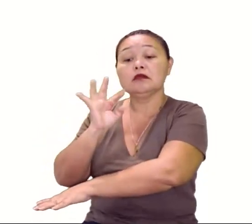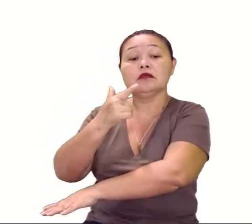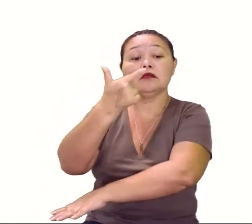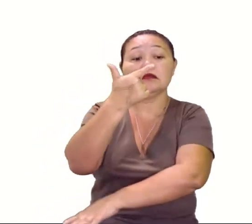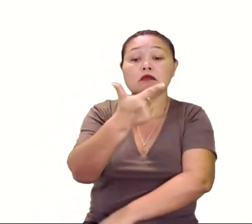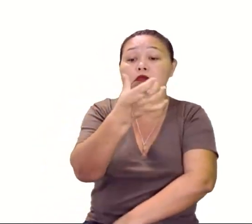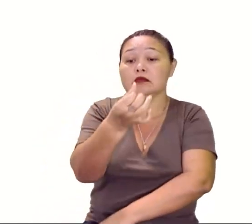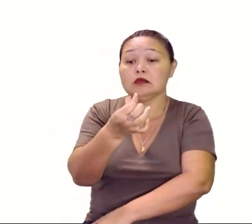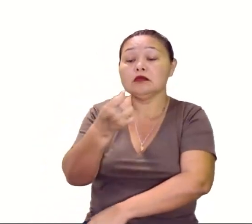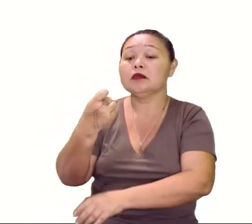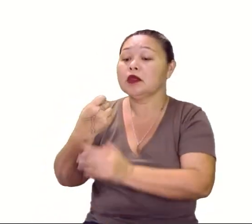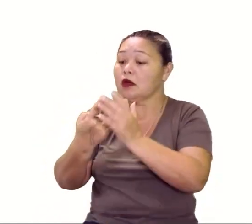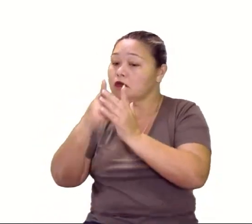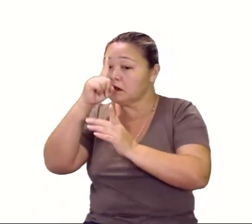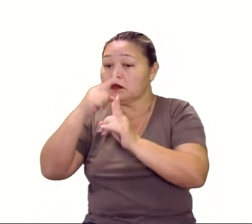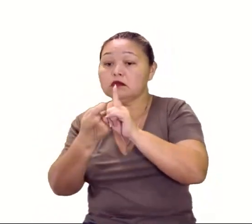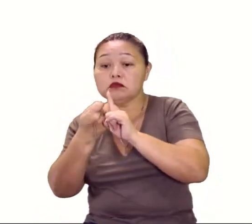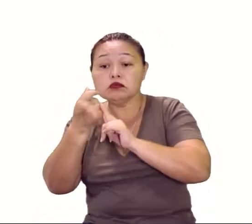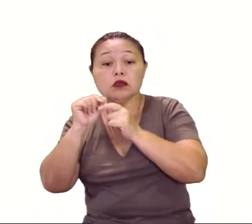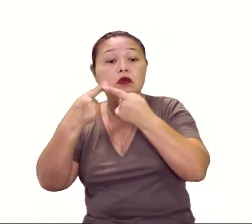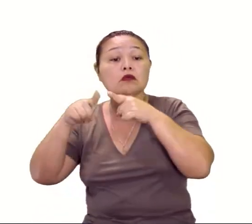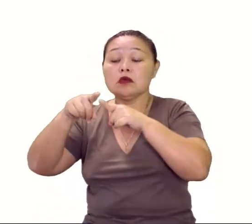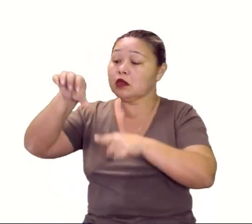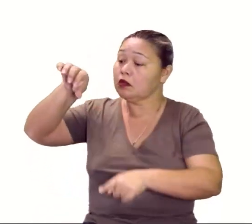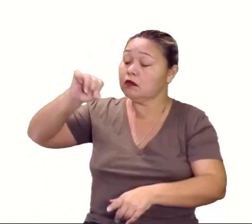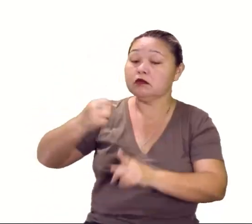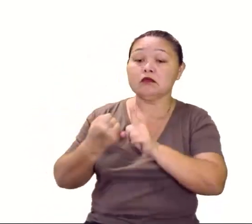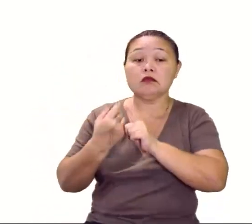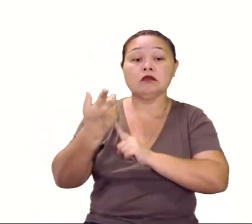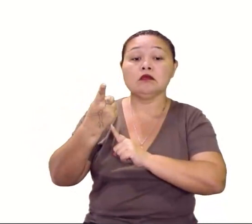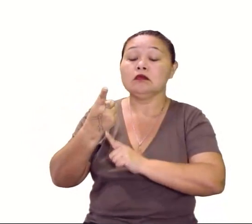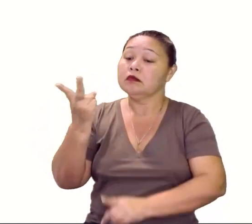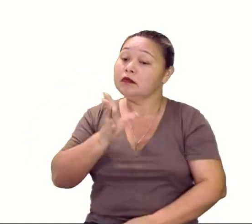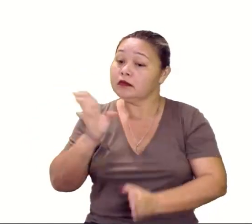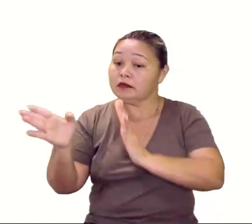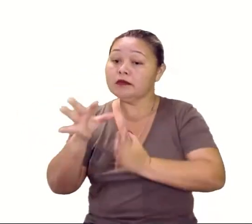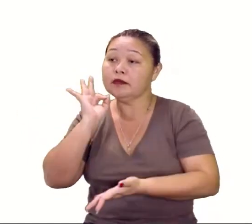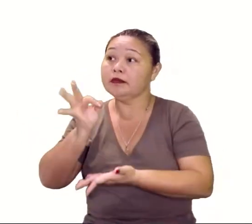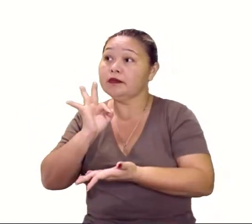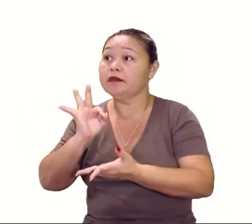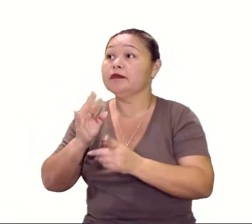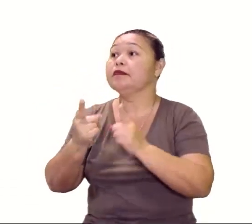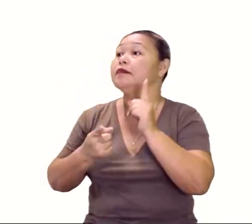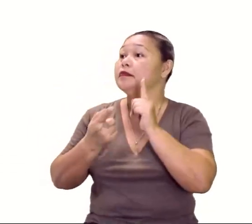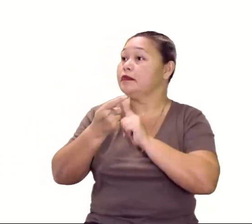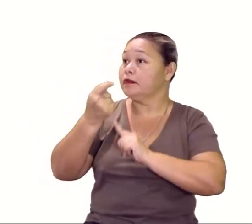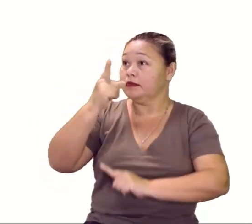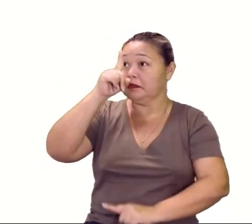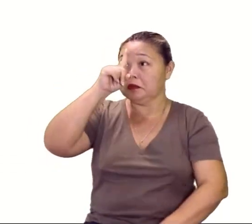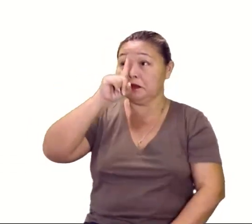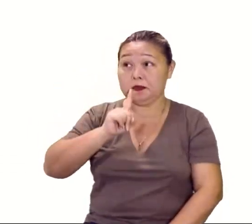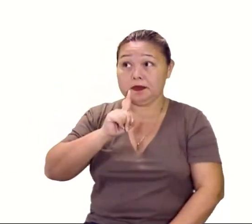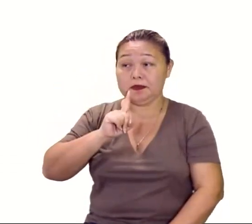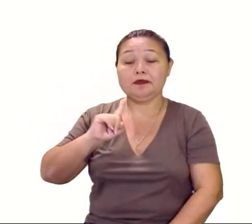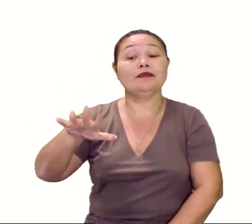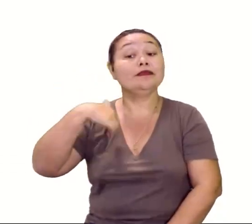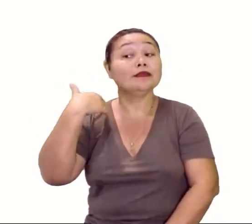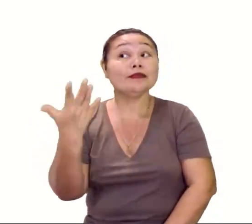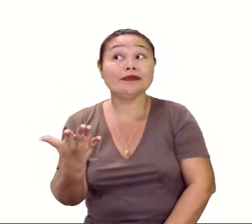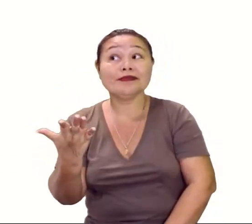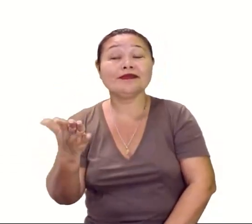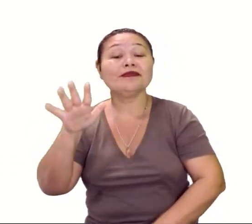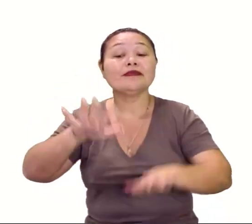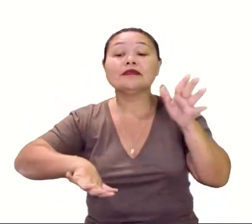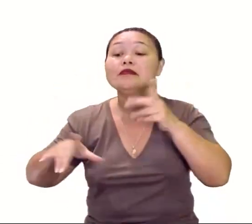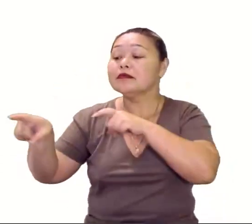260 plantam milho e 90 plantam milho e café. Sabendo disso,